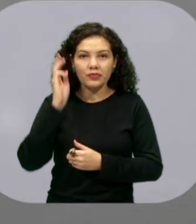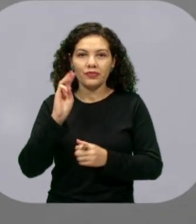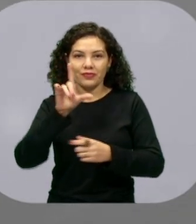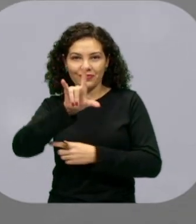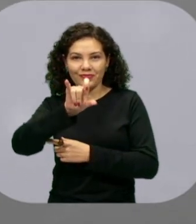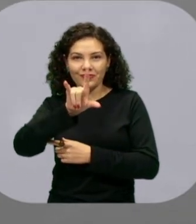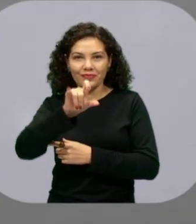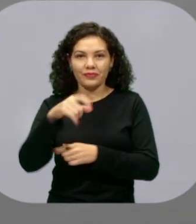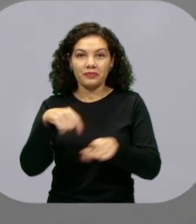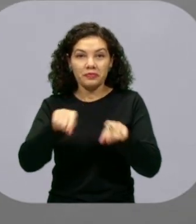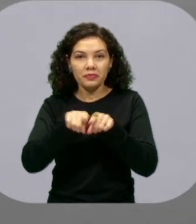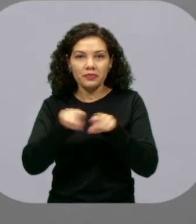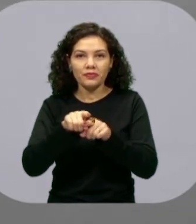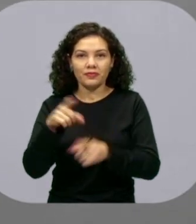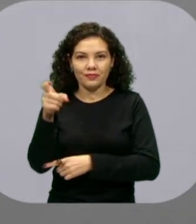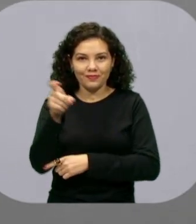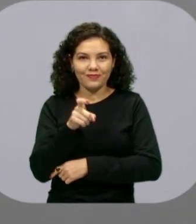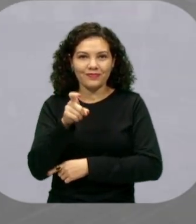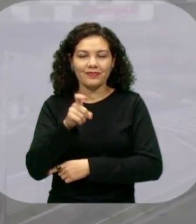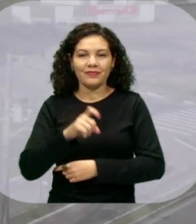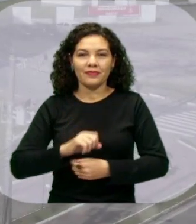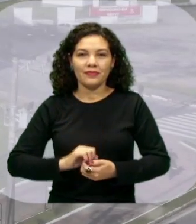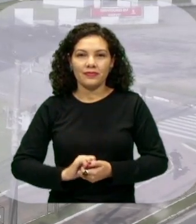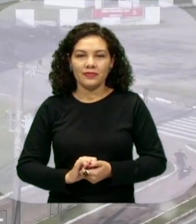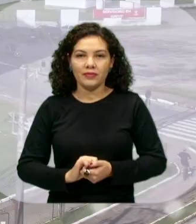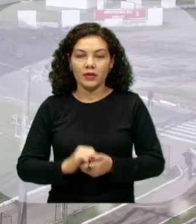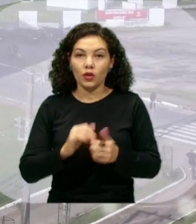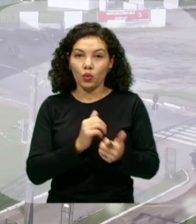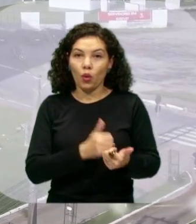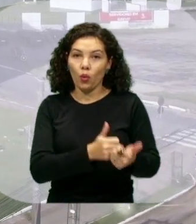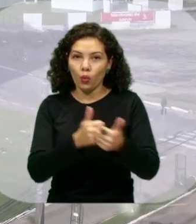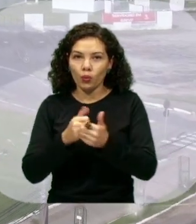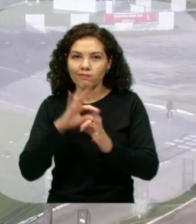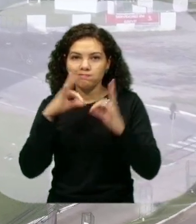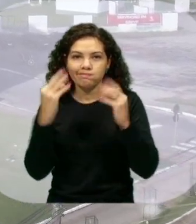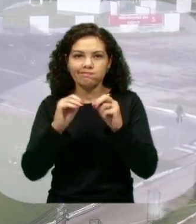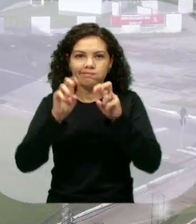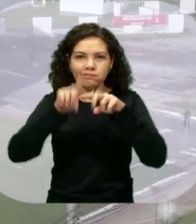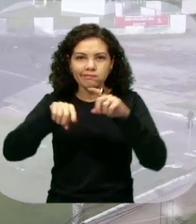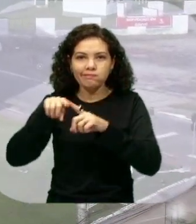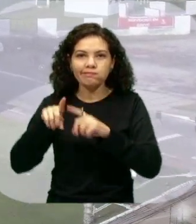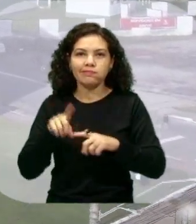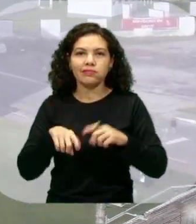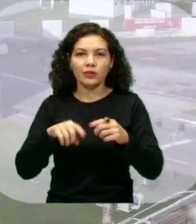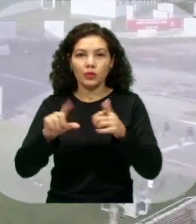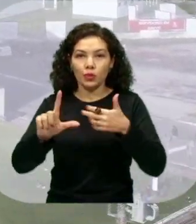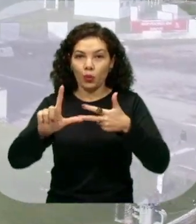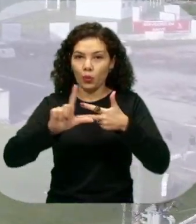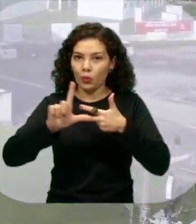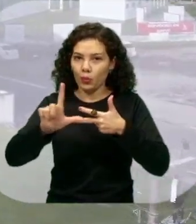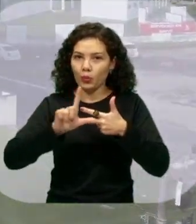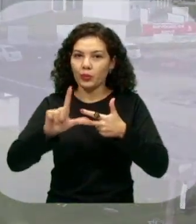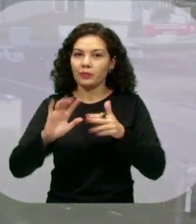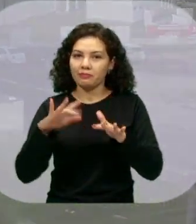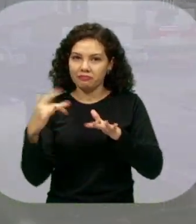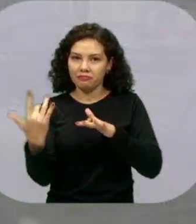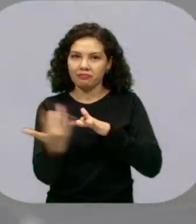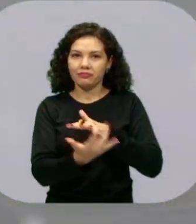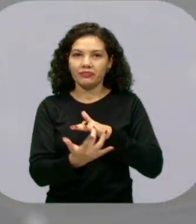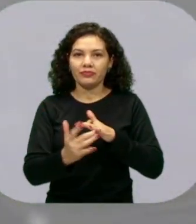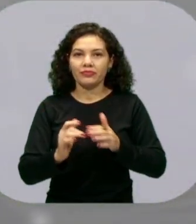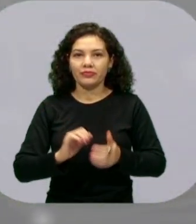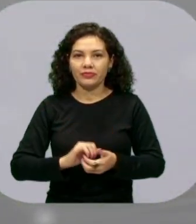no Instagram e também no X. Acompanhe todo o conteúdo do Poder Legislativo nas redes